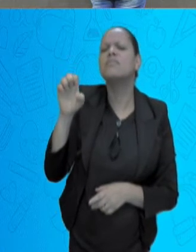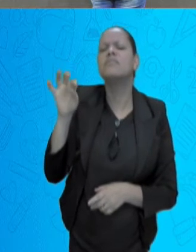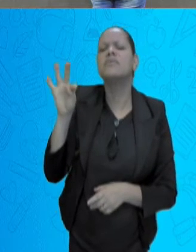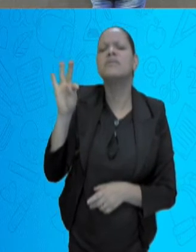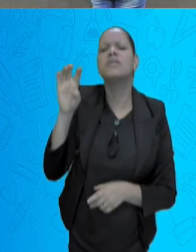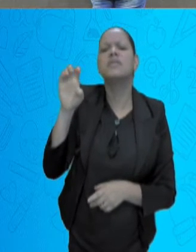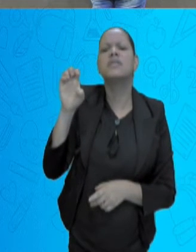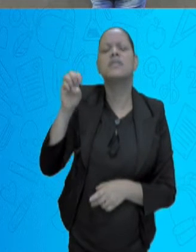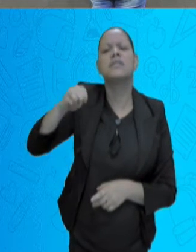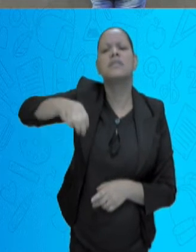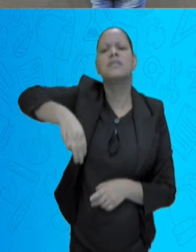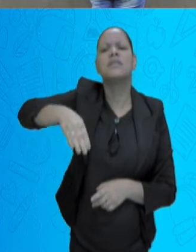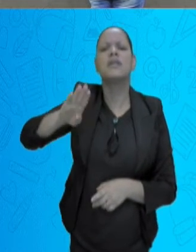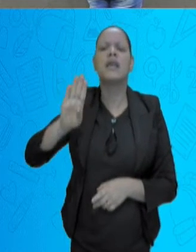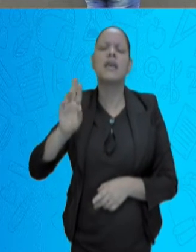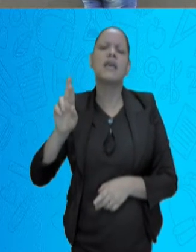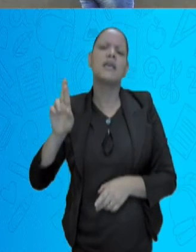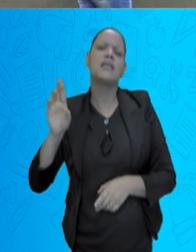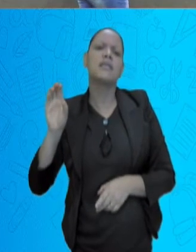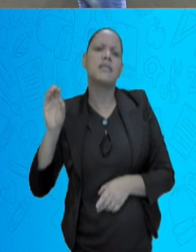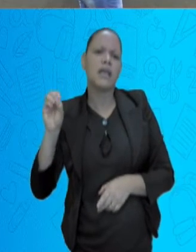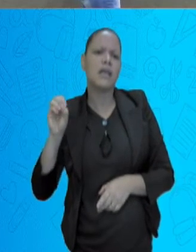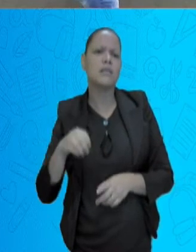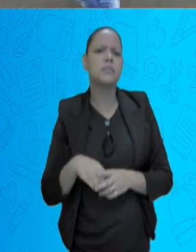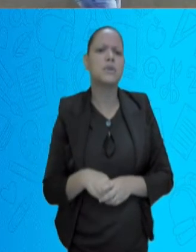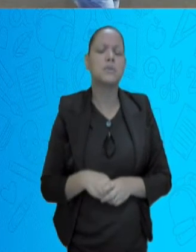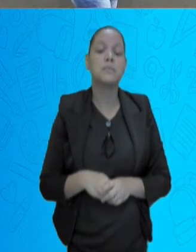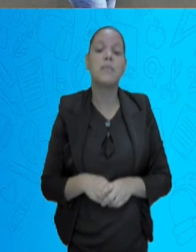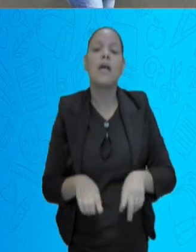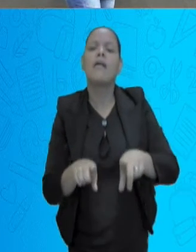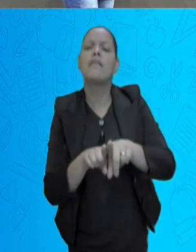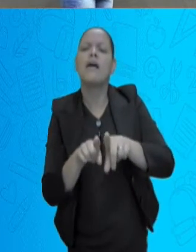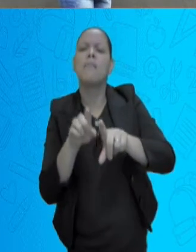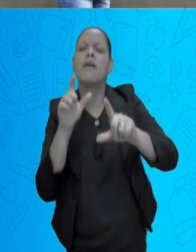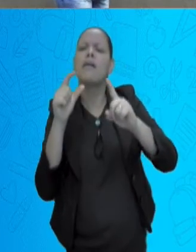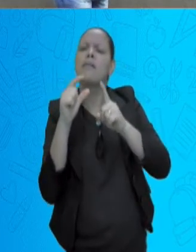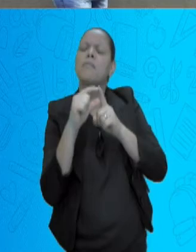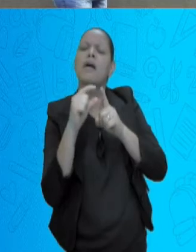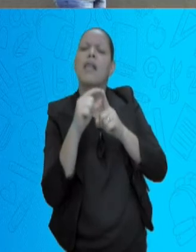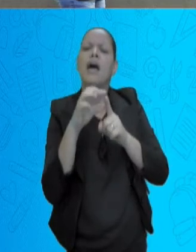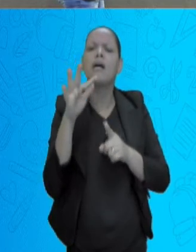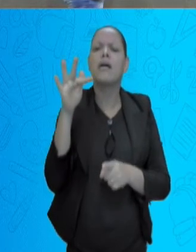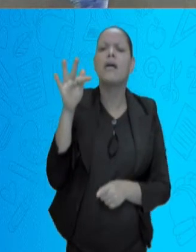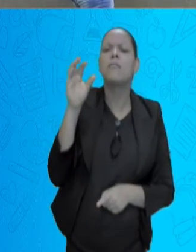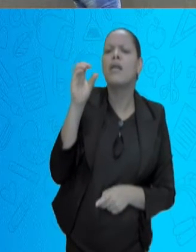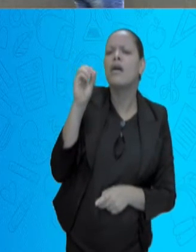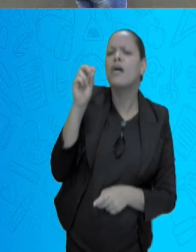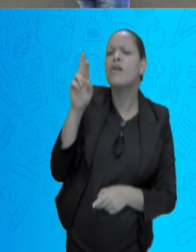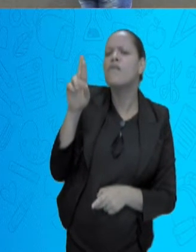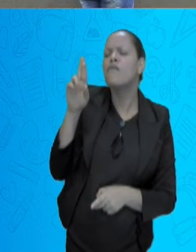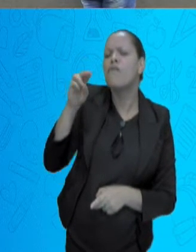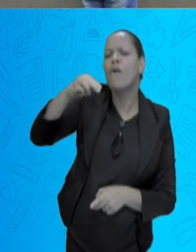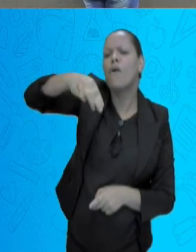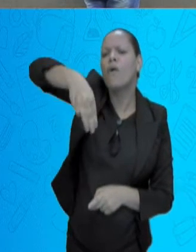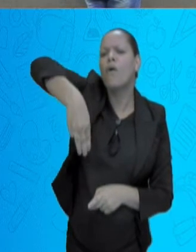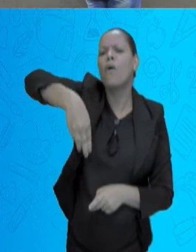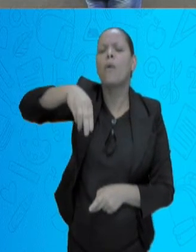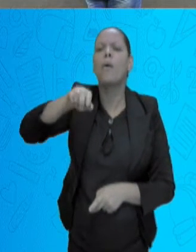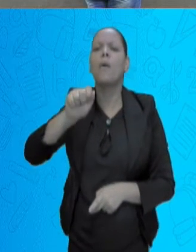Formão, olha o final aqui. M no final da palavra.